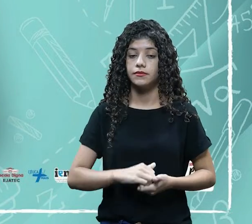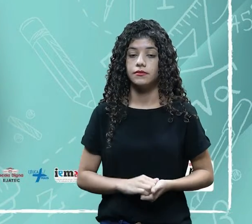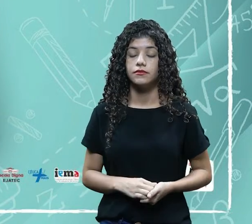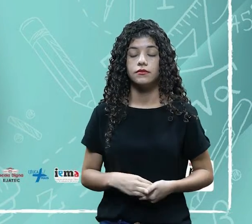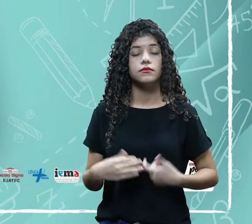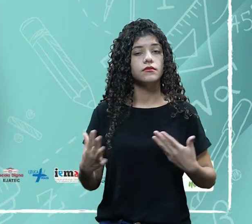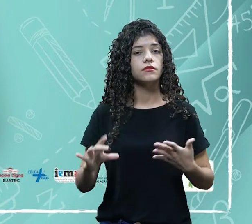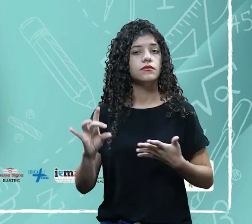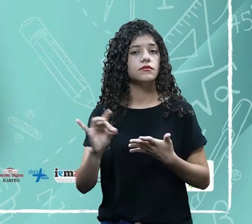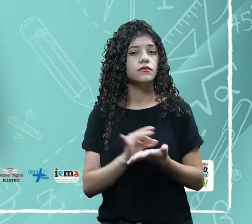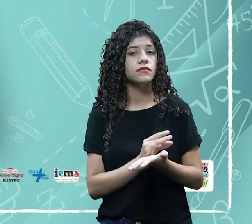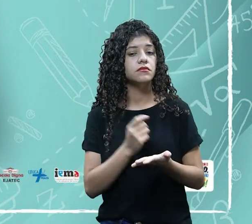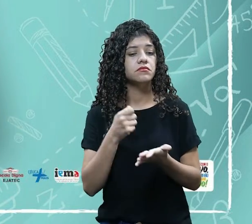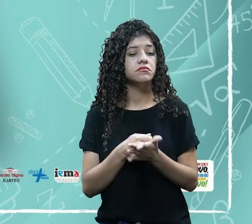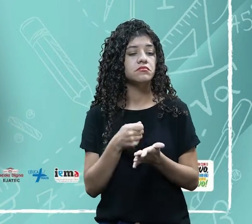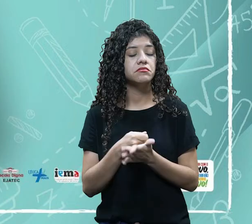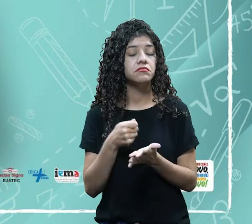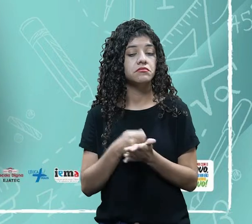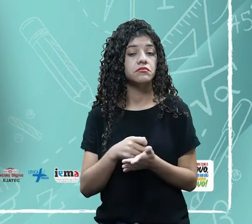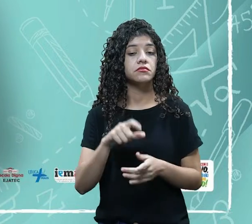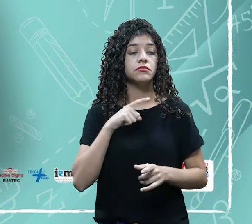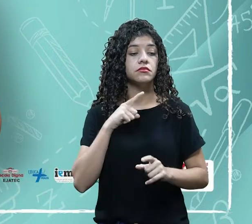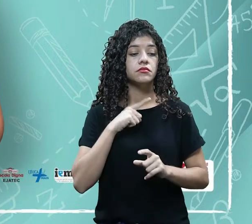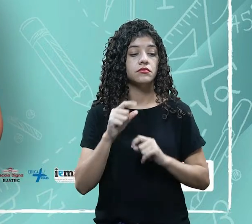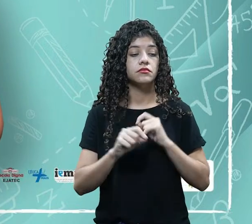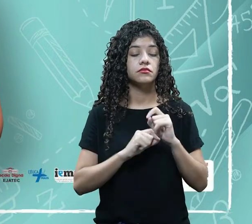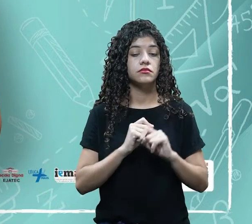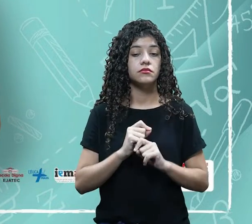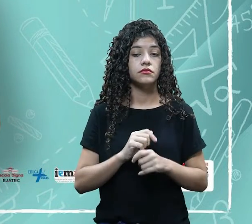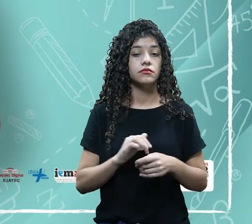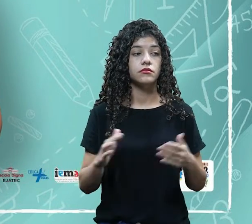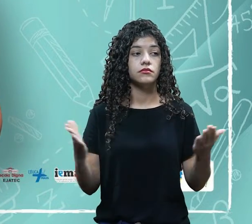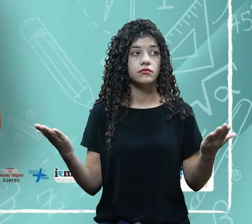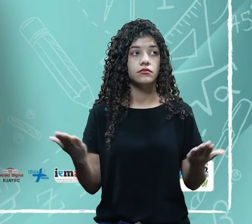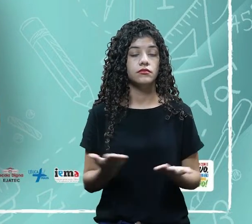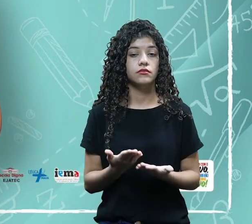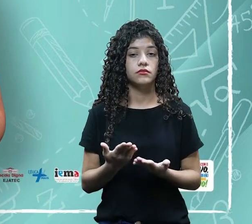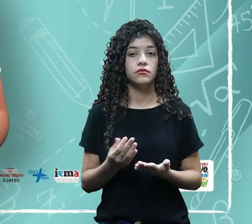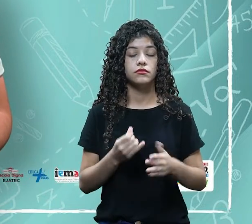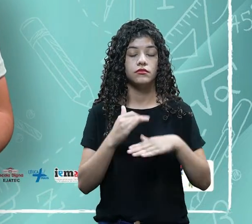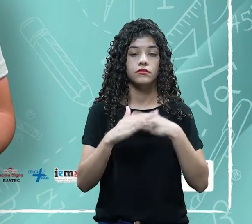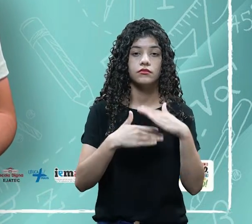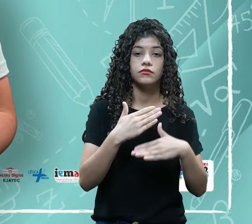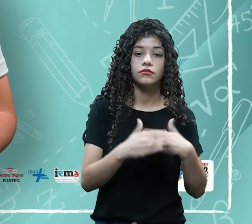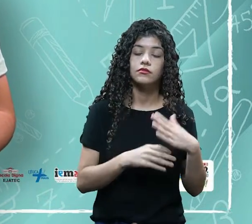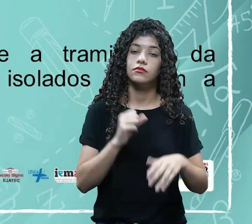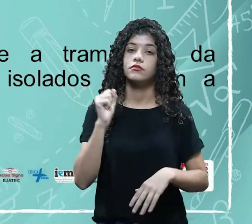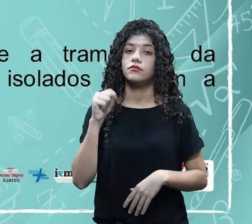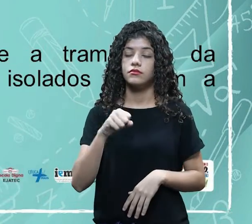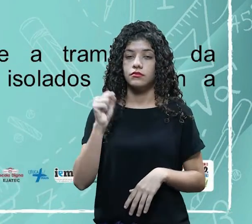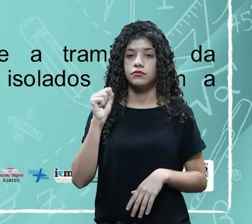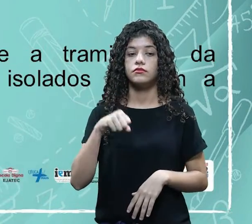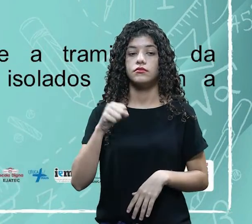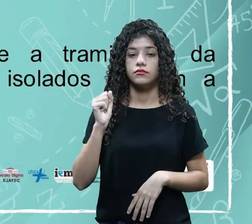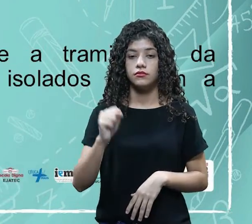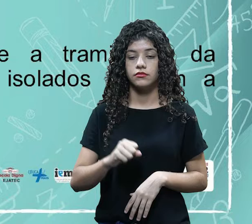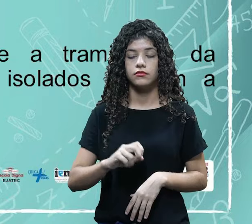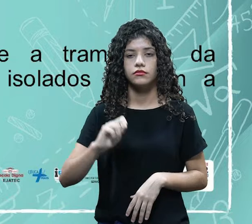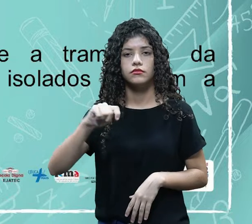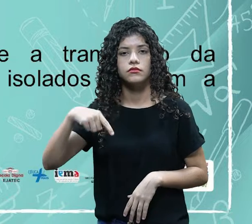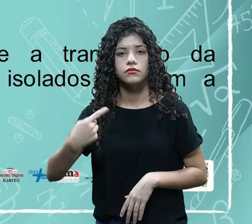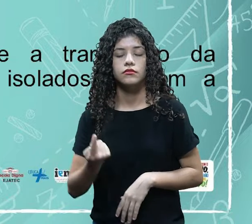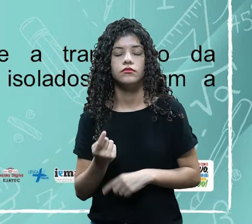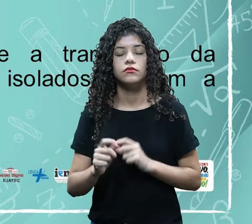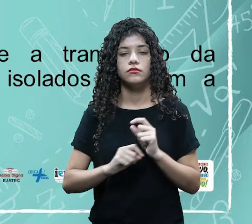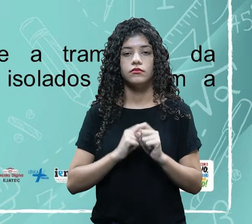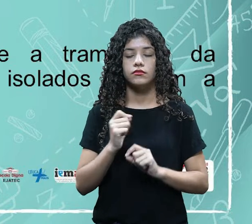esse documento, obrigatoriamente, ele vai incorporar, né, vai ser incorporado a um processo? Sim, né? É outra